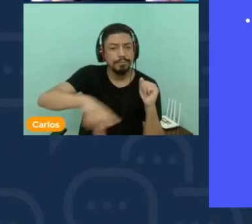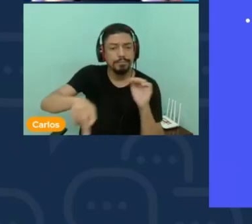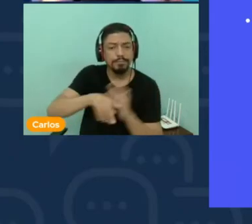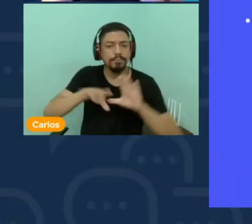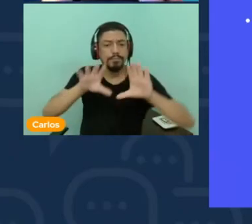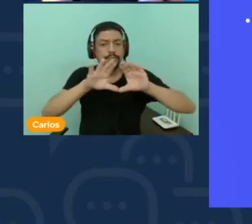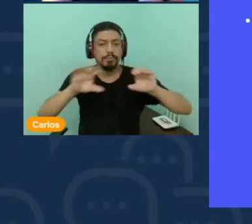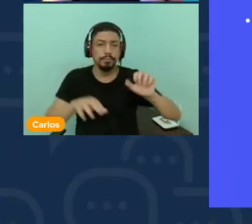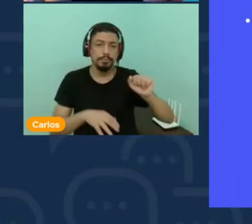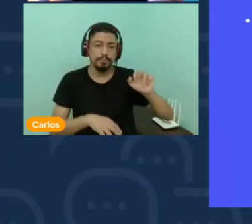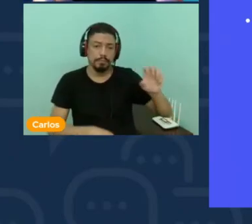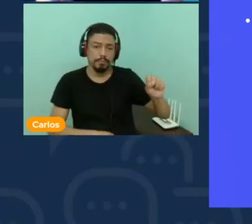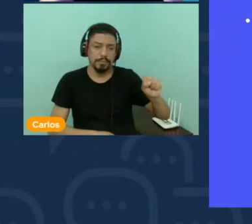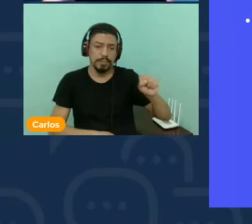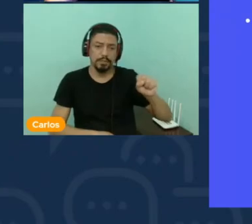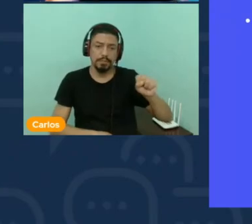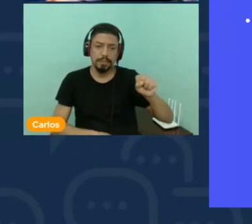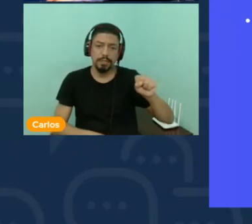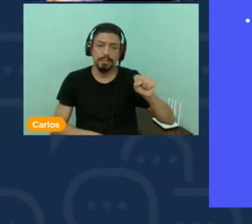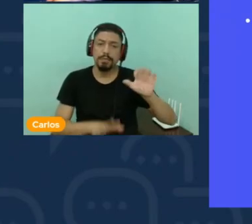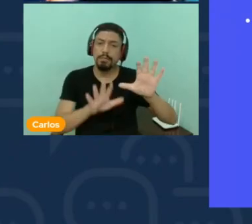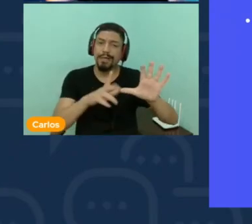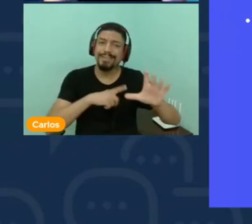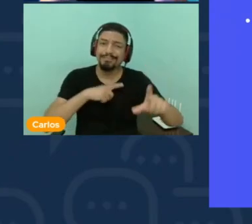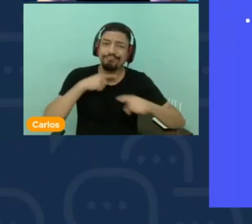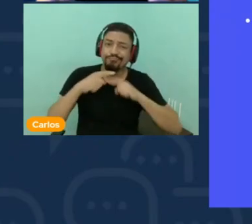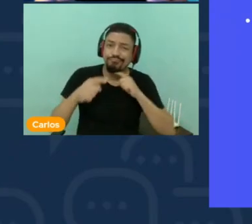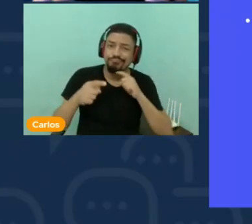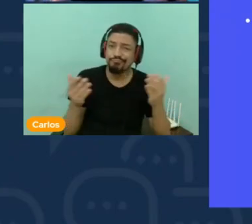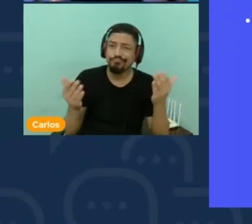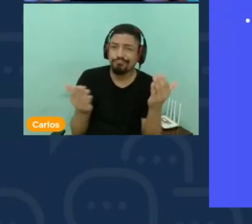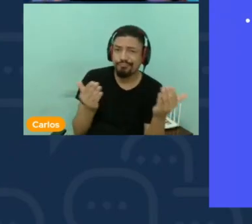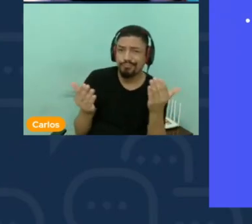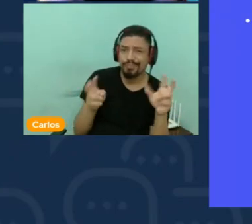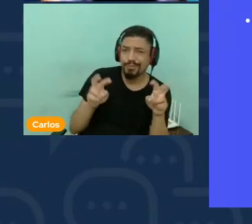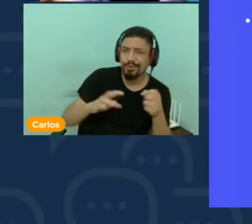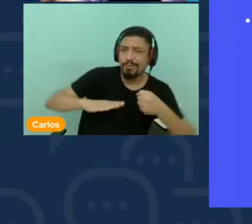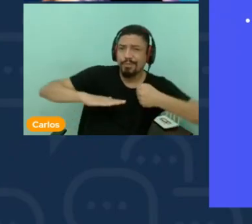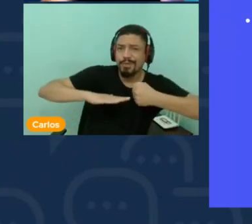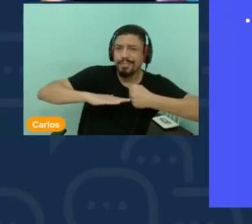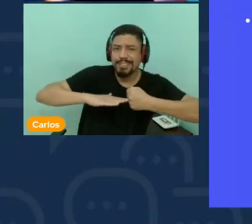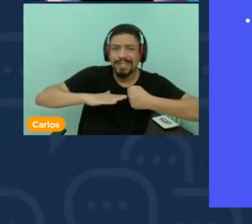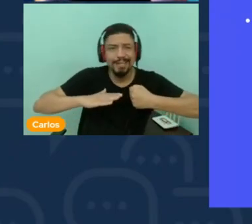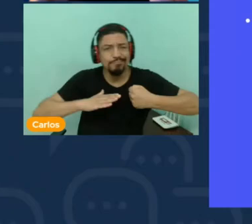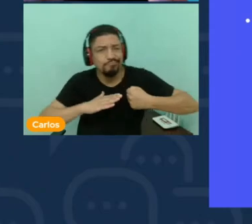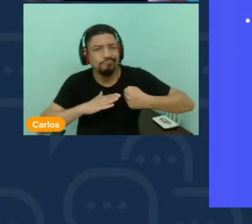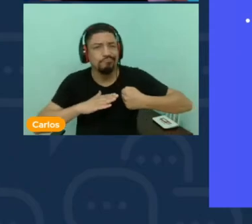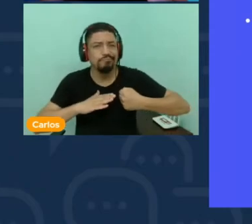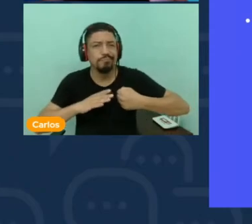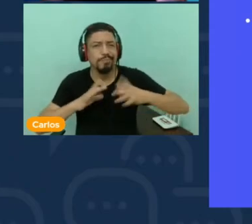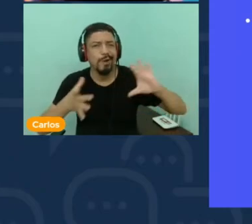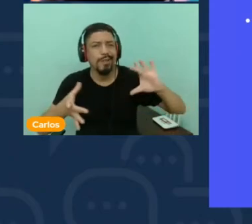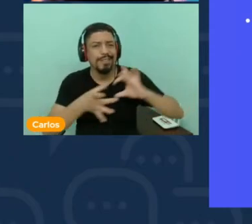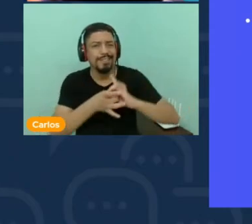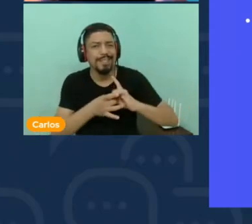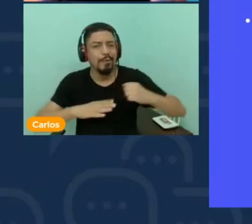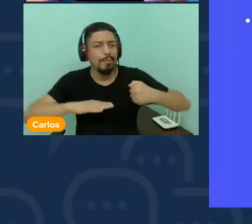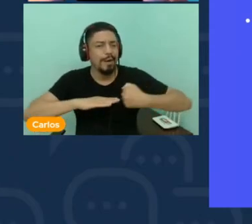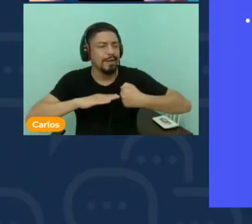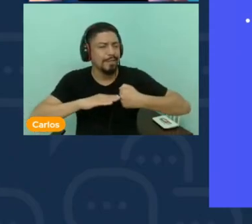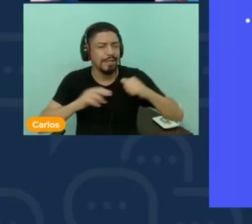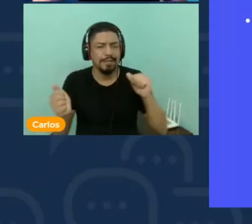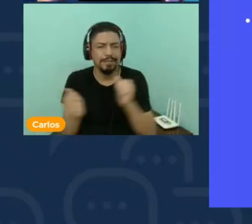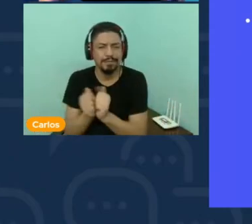nuvem da AWS, mas com dúvidas com relação ao banco, com relação ali à conexão do banco com a